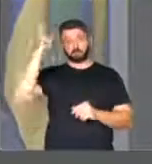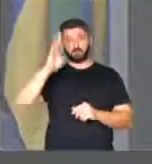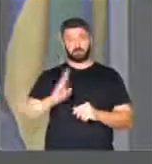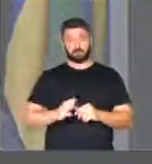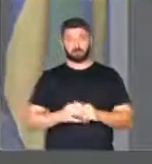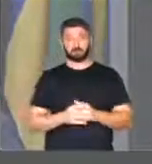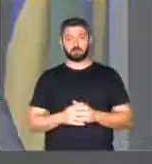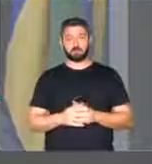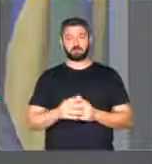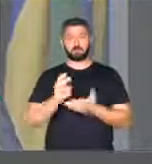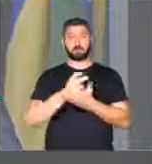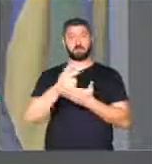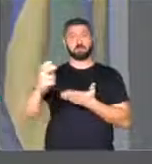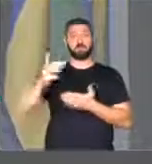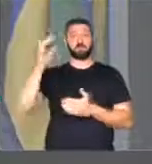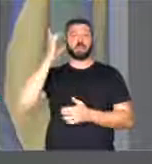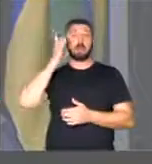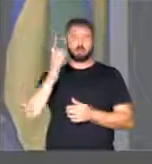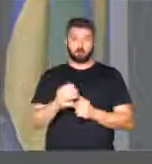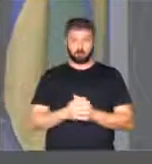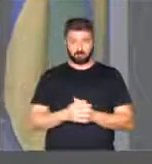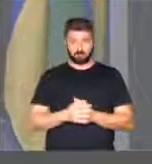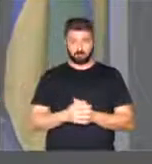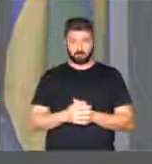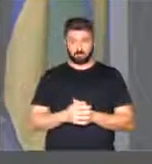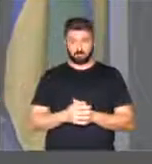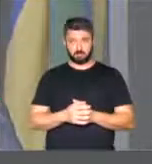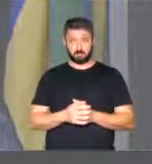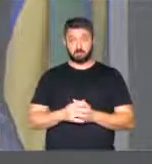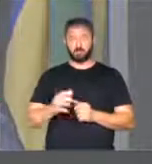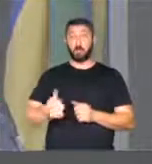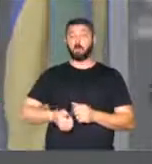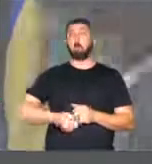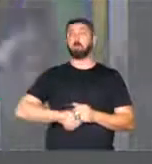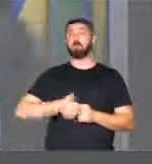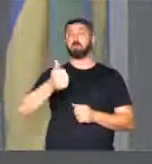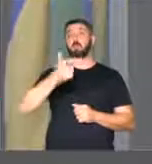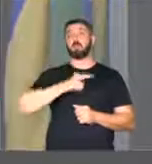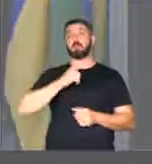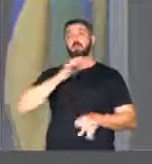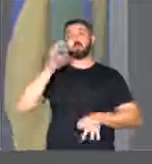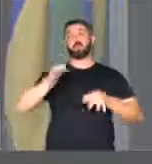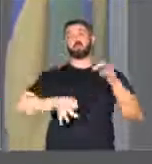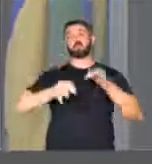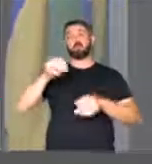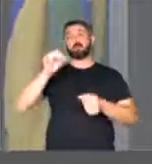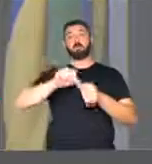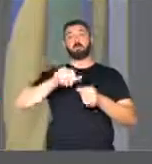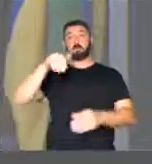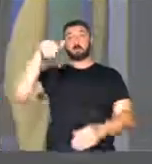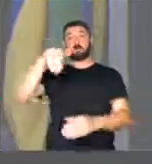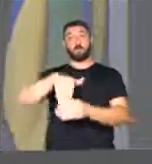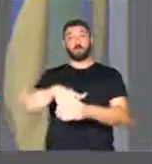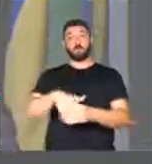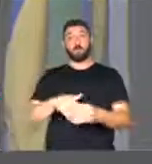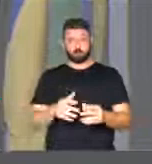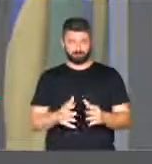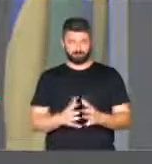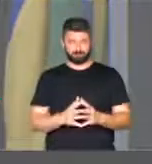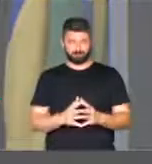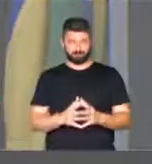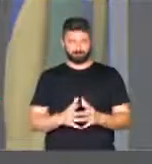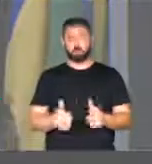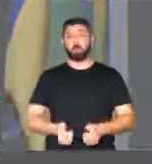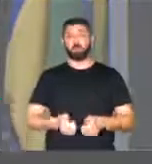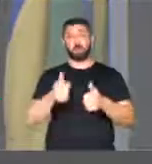país, o impeachment da presidente Dilma. Nada melhor, senhores deputados, do que o julgamento que foi feito pelas urnas.